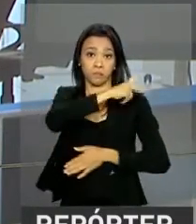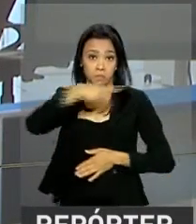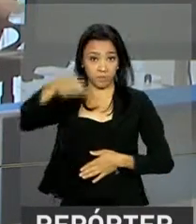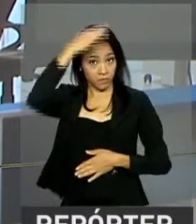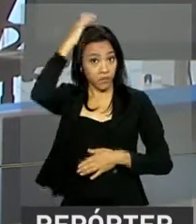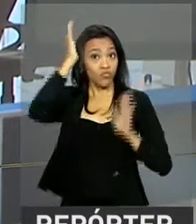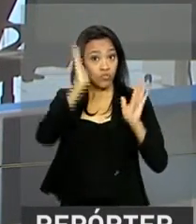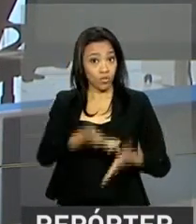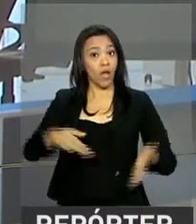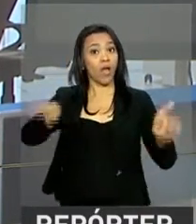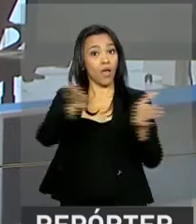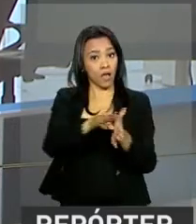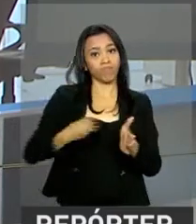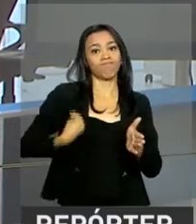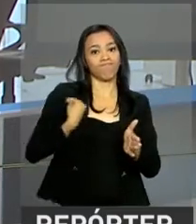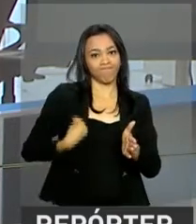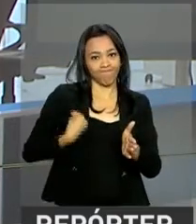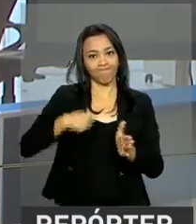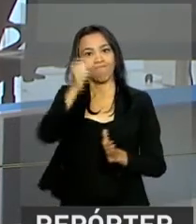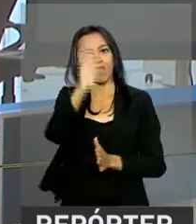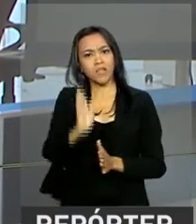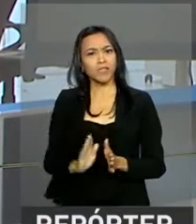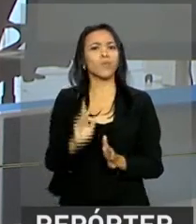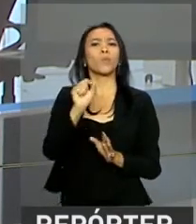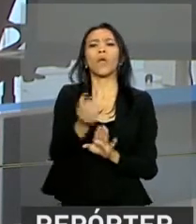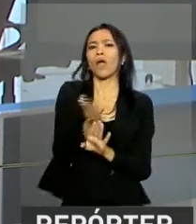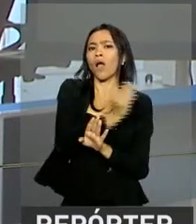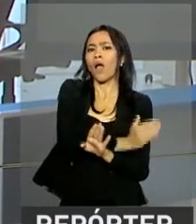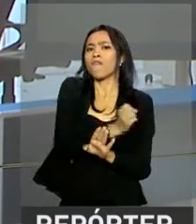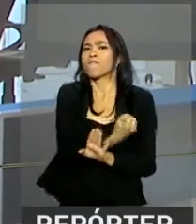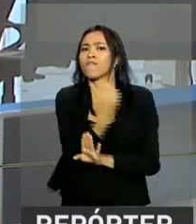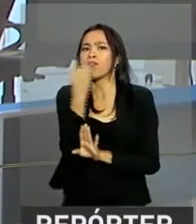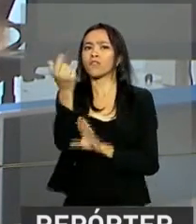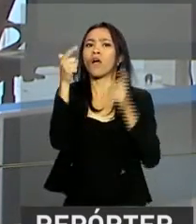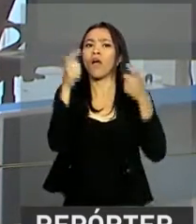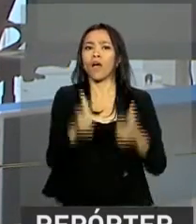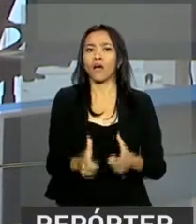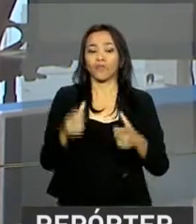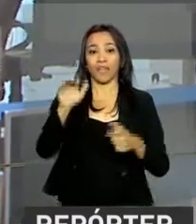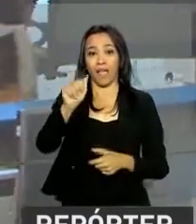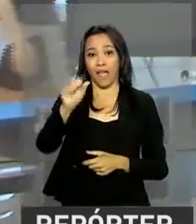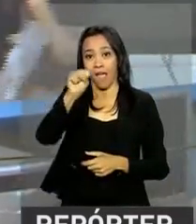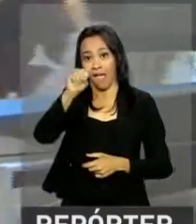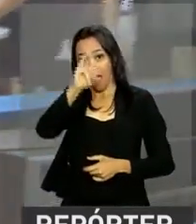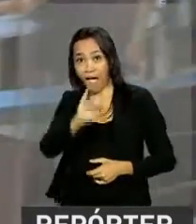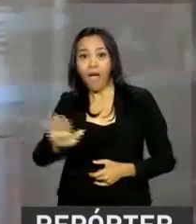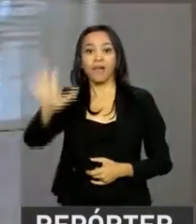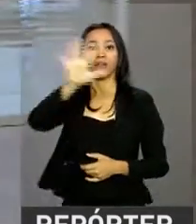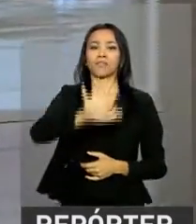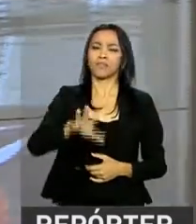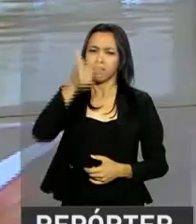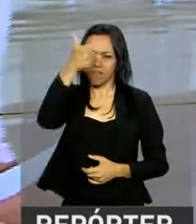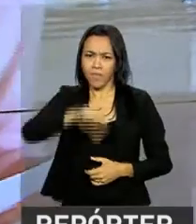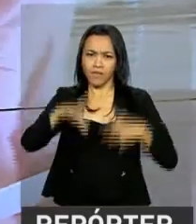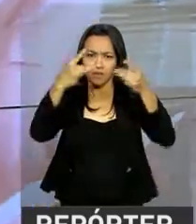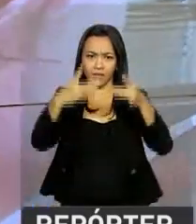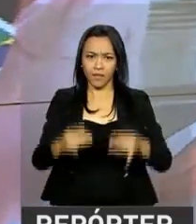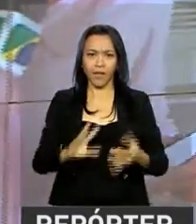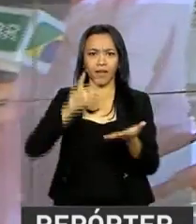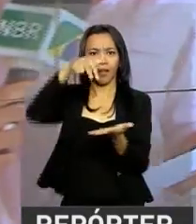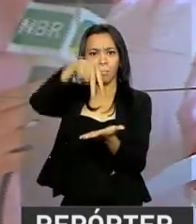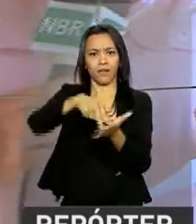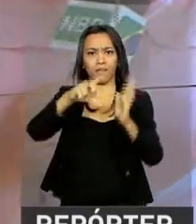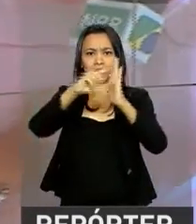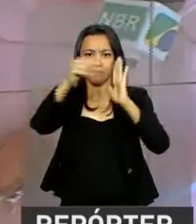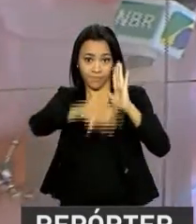já está de volta ao brasil após a viagem de uma semana à ásia a reportar esses dias têm mais informações pra gente ao